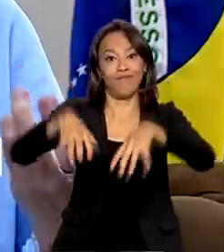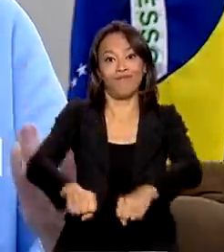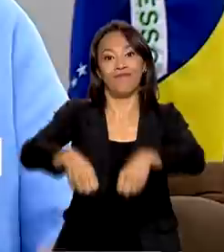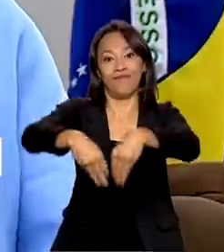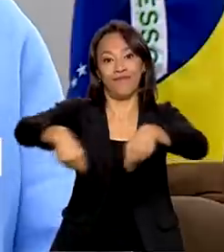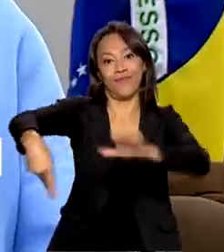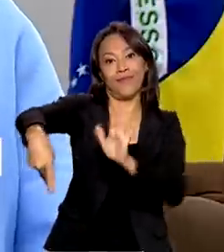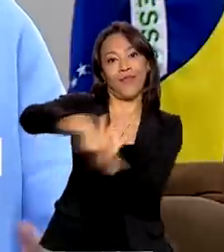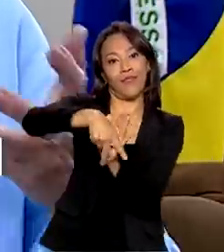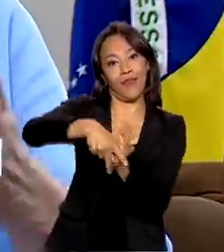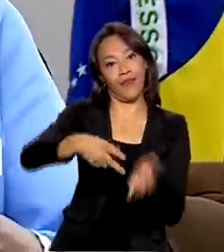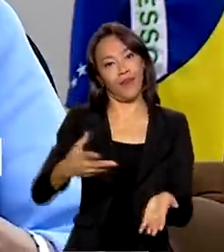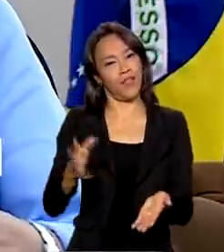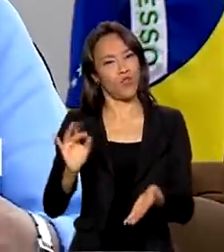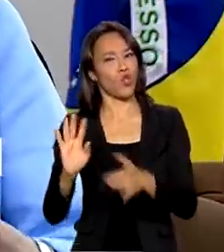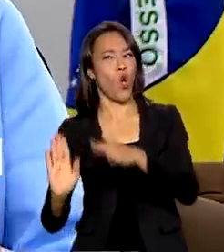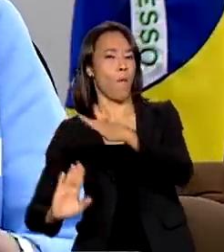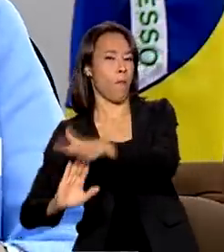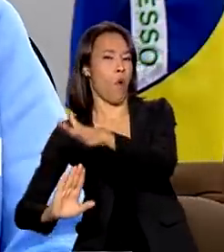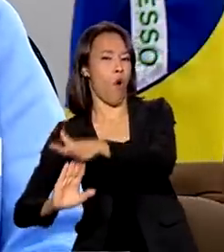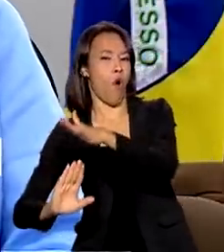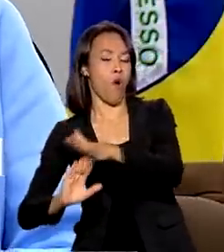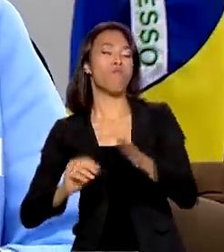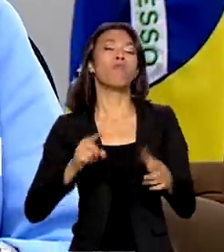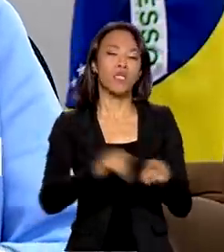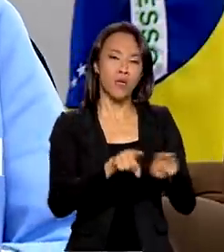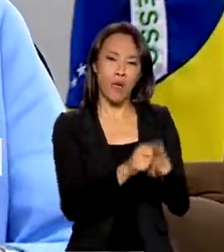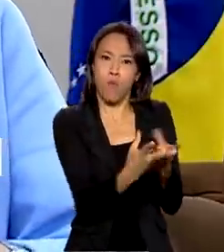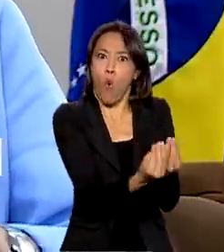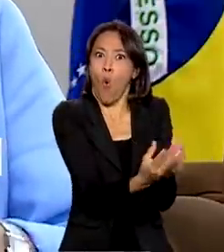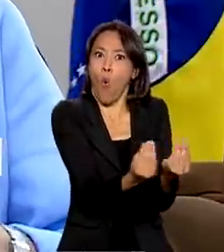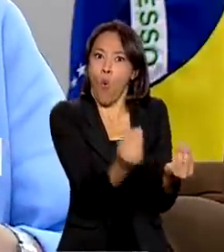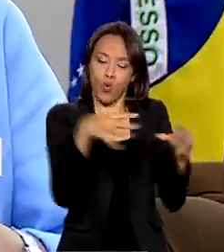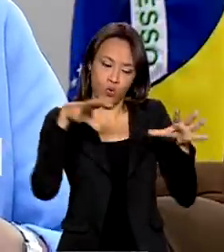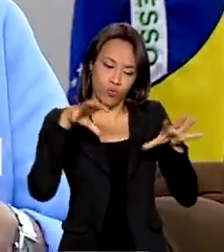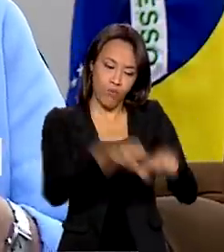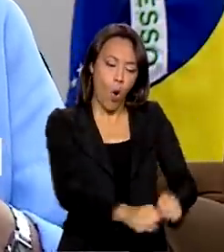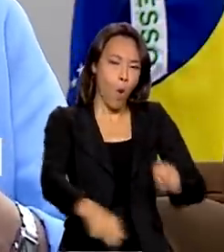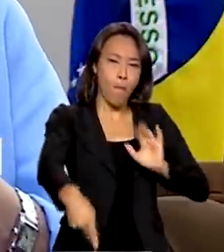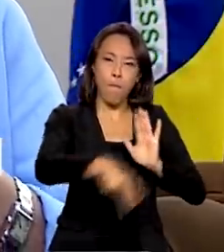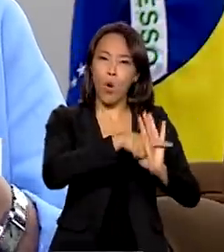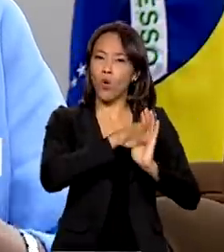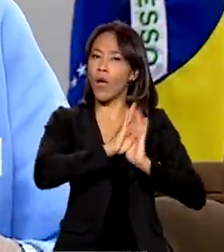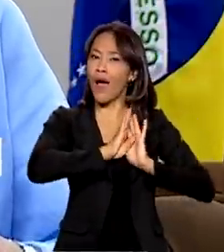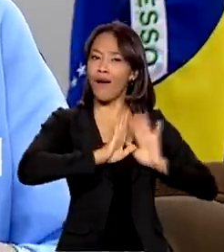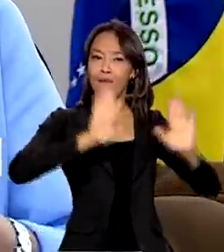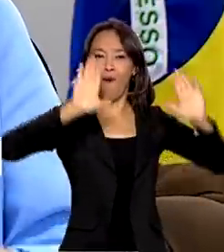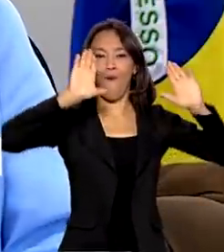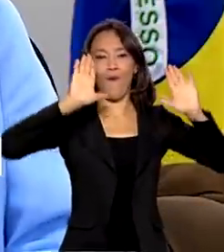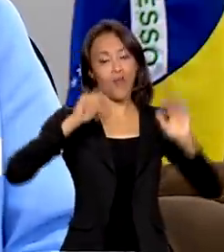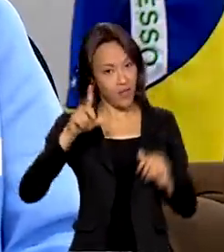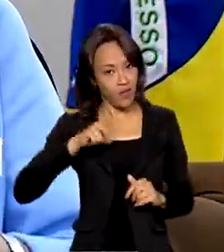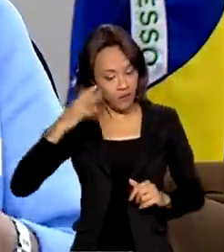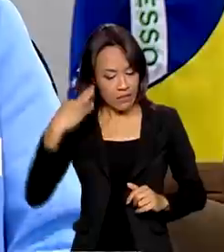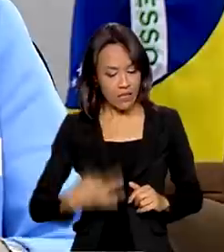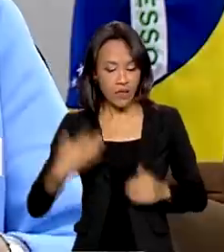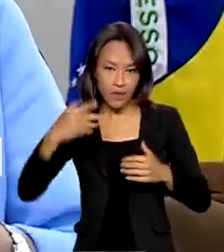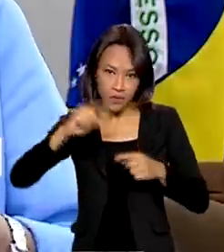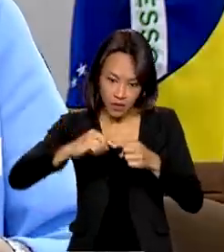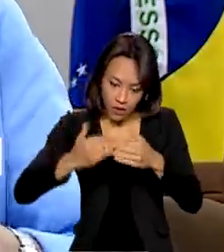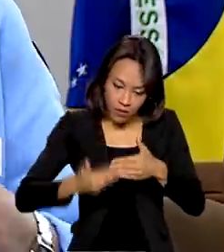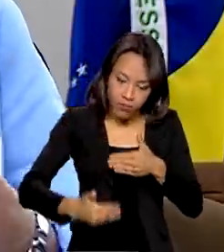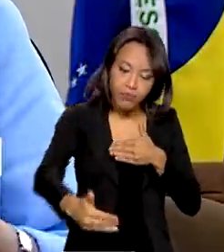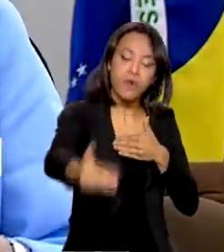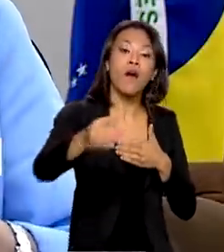títulos provisórios mas também muitos títulos definitivos e eu tenho convicção que daqui para frente